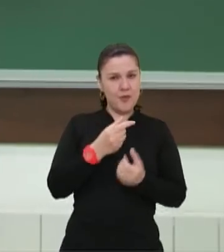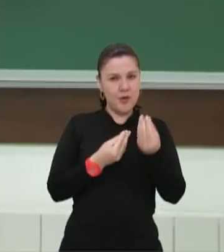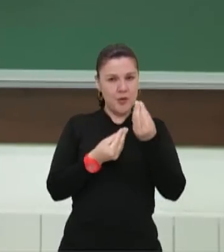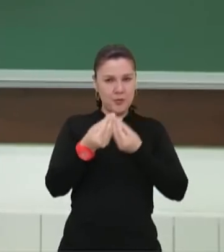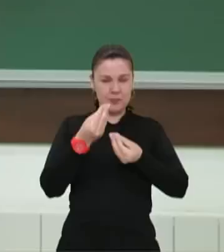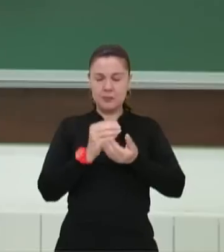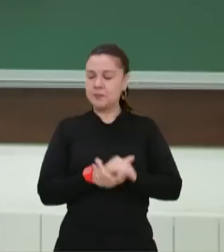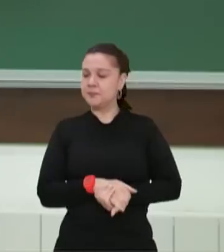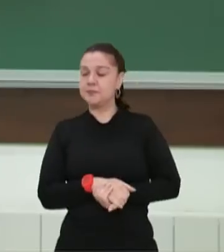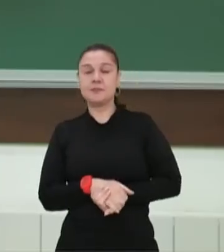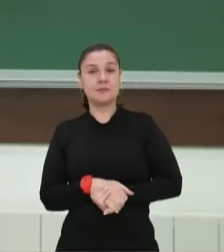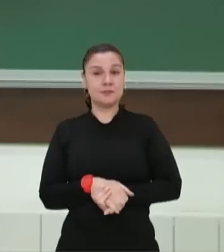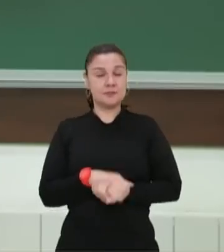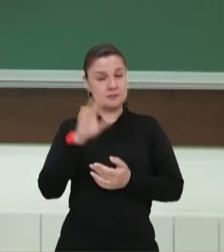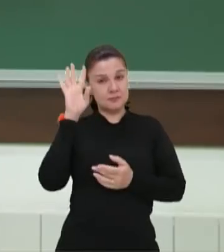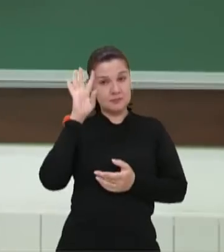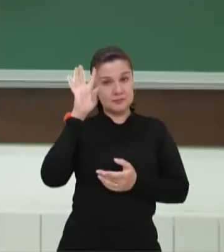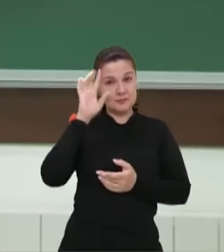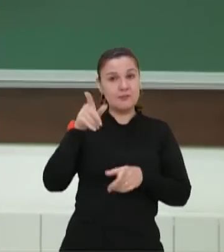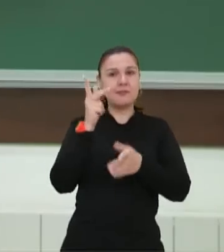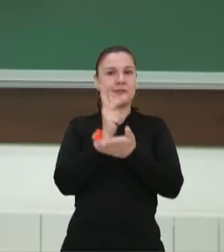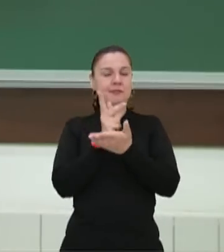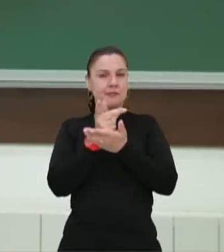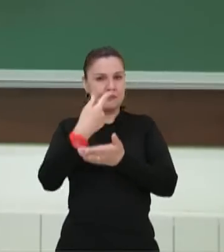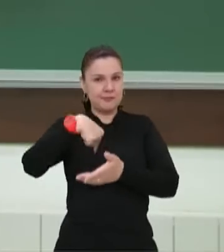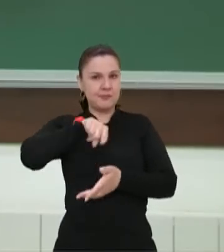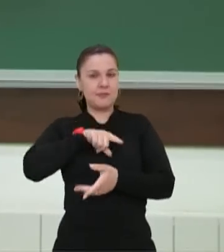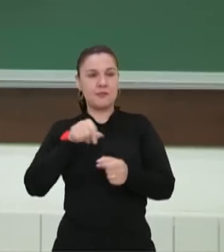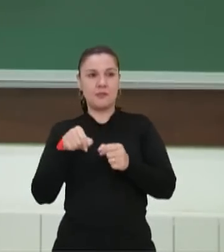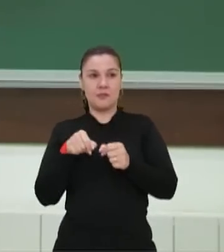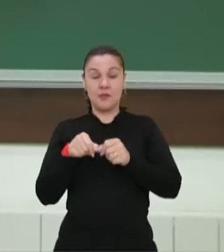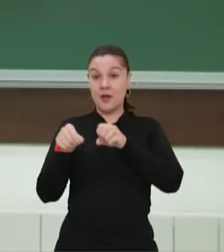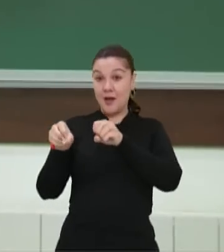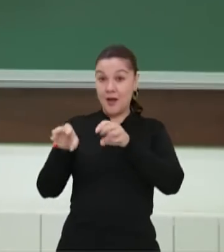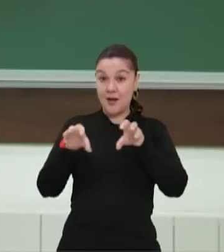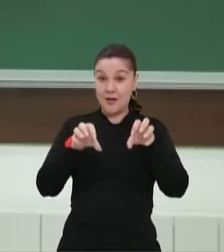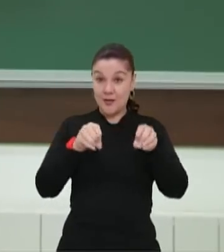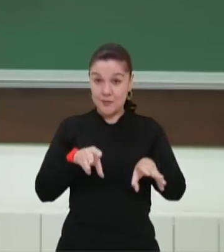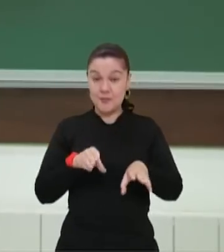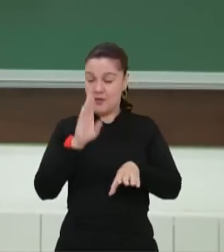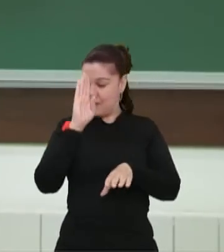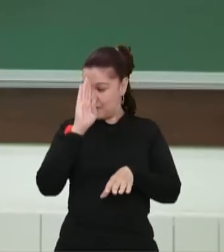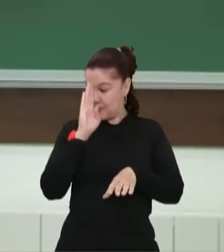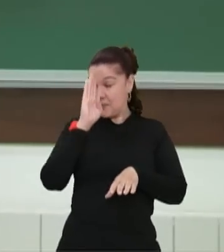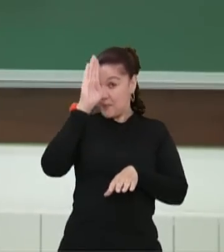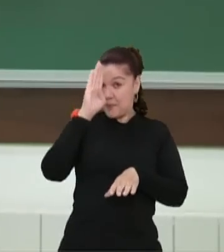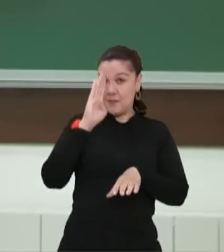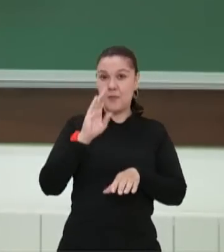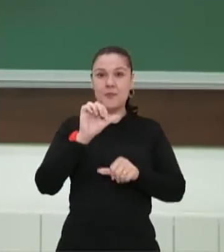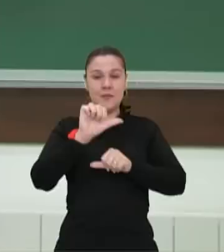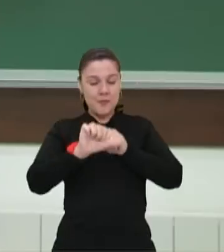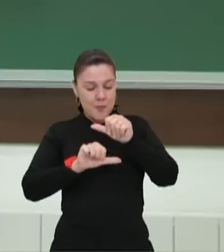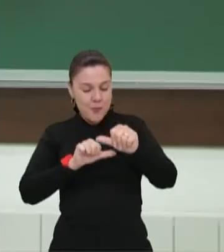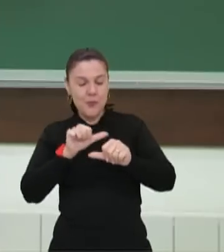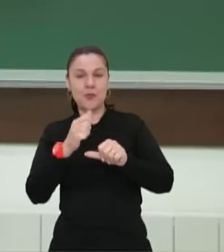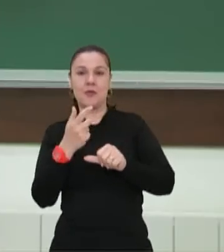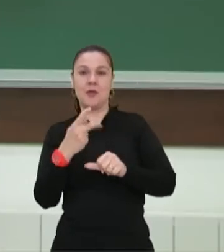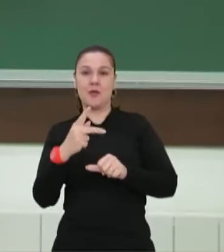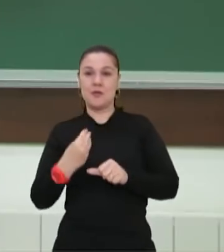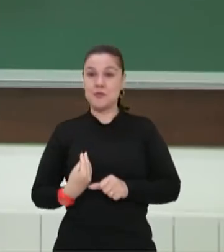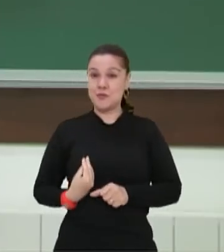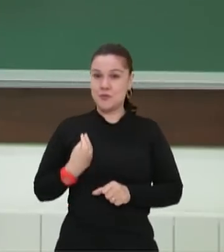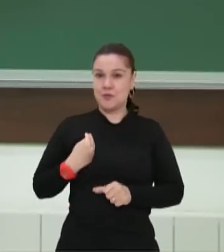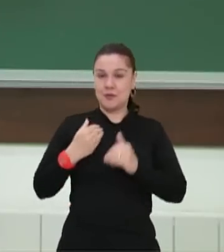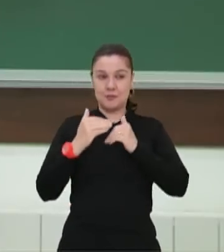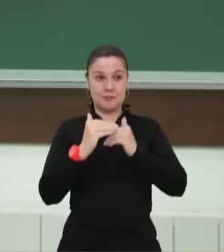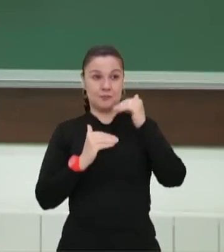com uma reflexão, aquela que a gente sempre faz. A educação é a principal ferramenta que